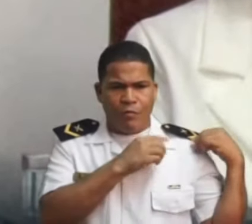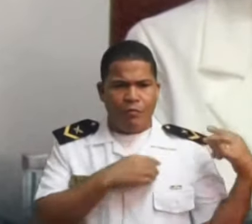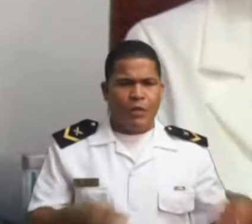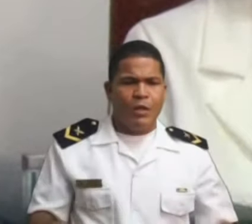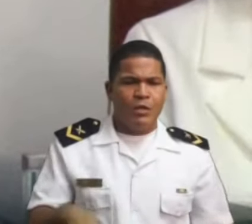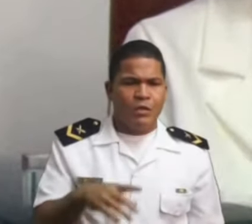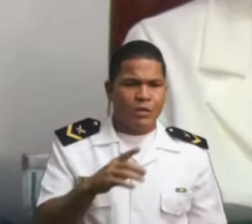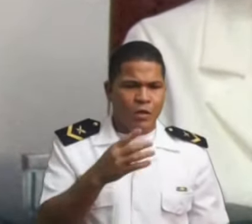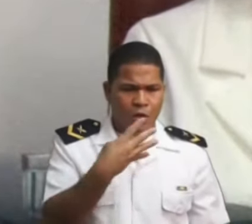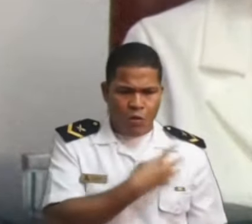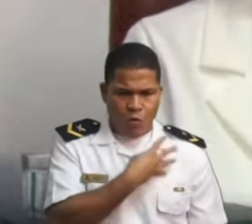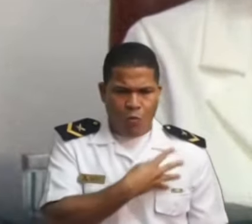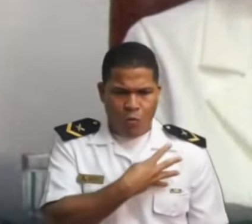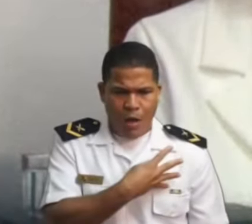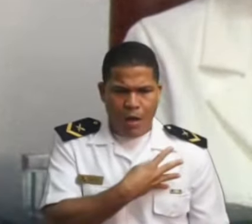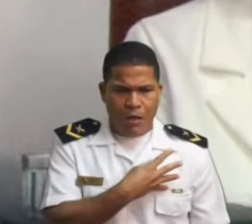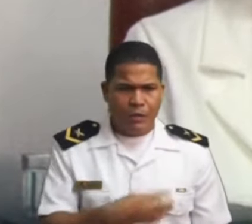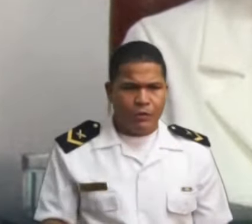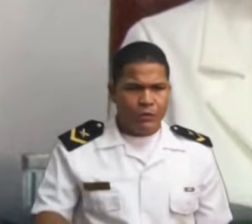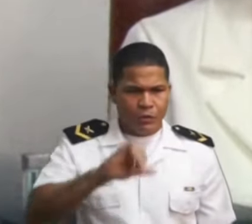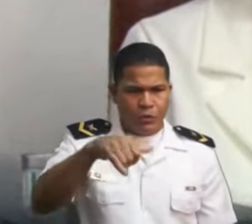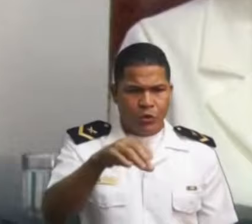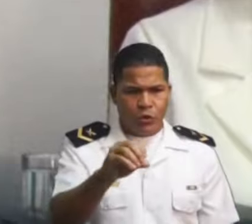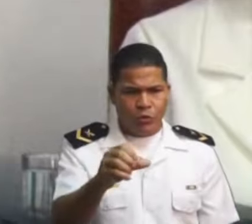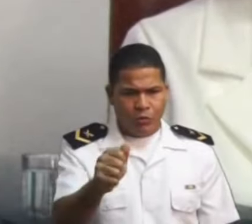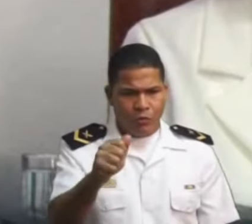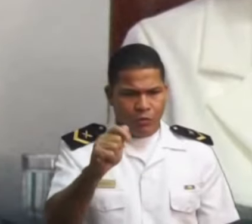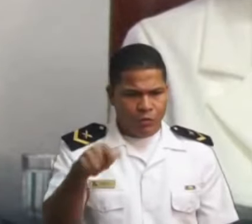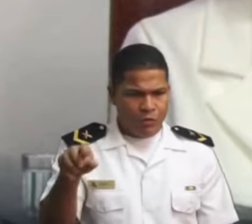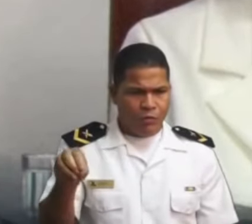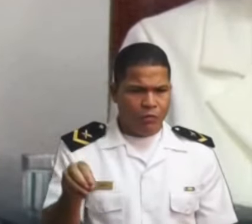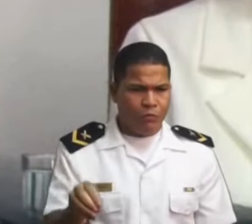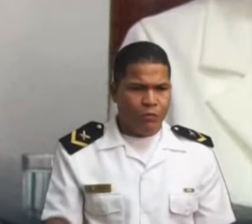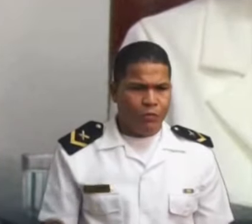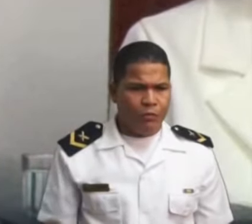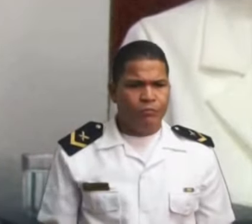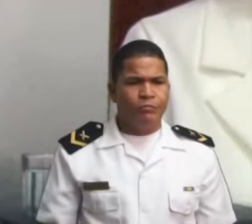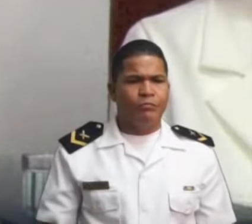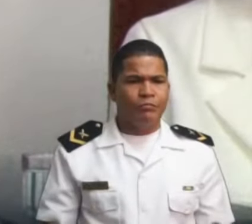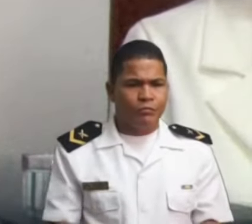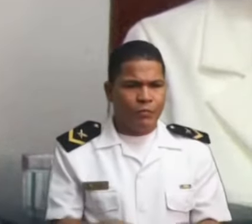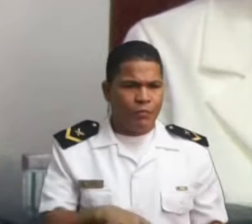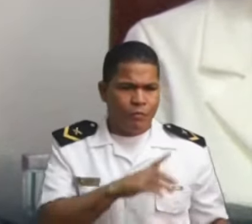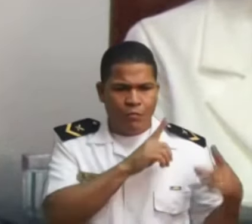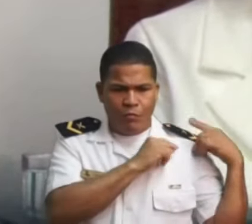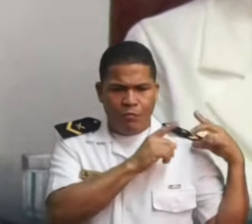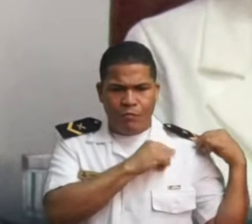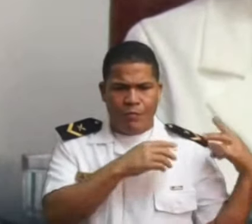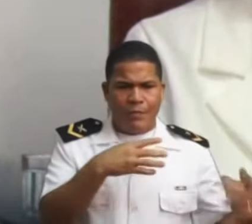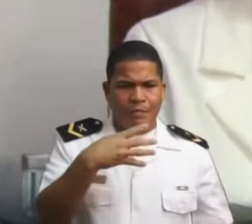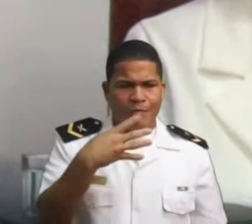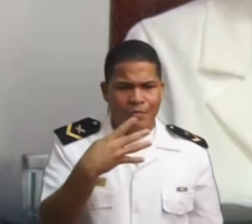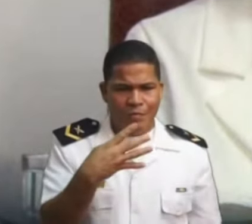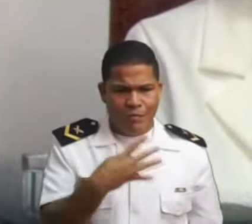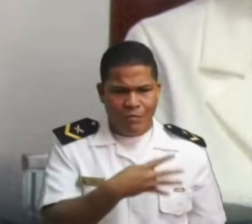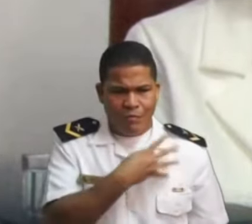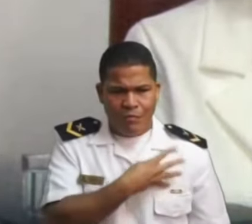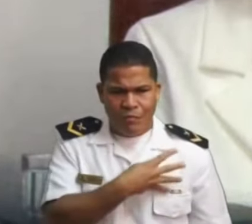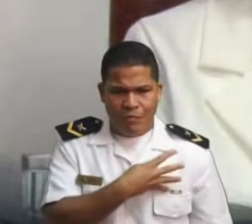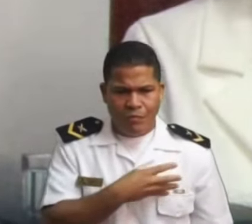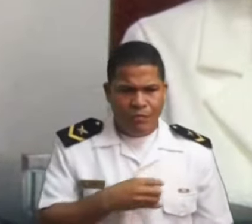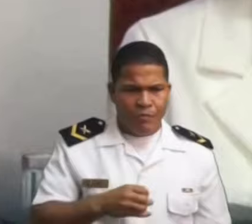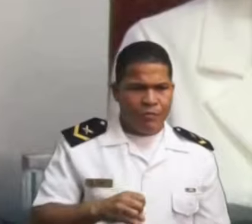Prado Maia de Faria; o senhor almirante de esquadra, Liseu